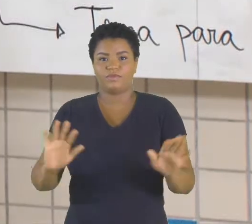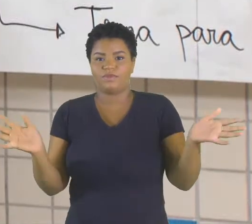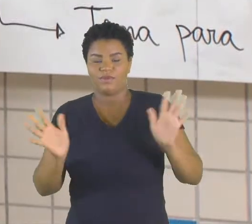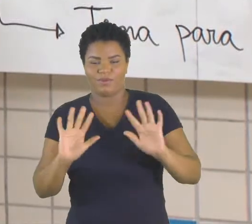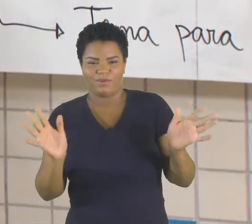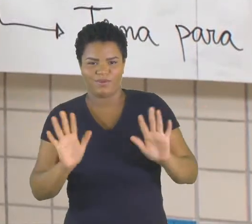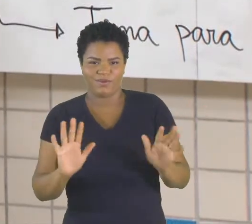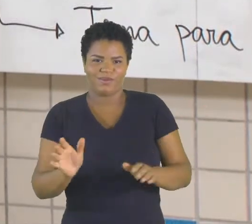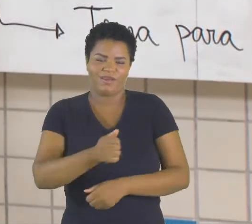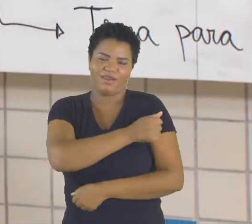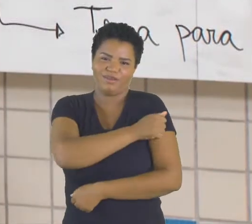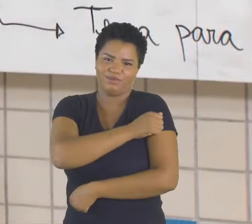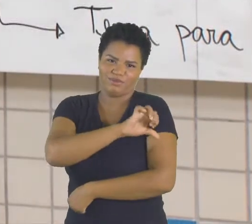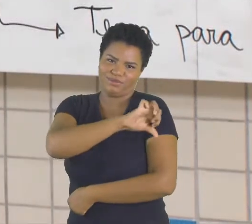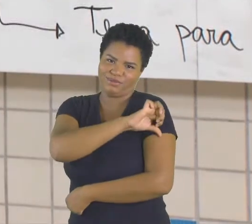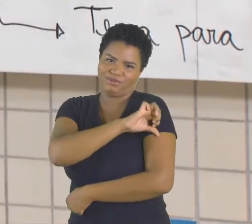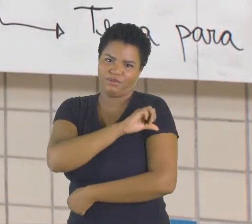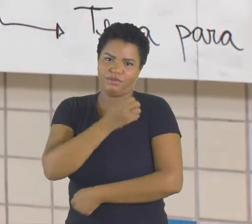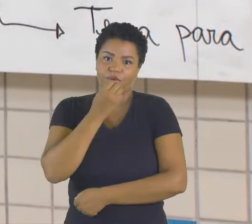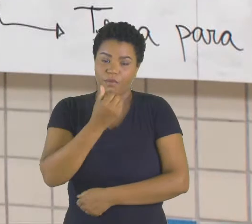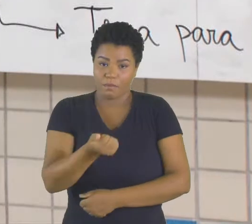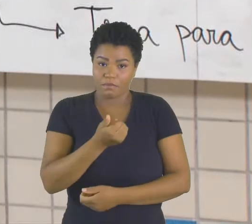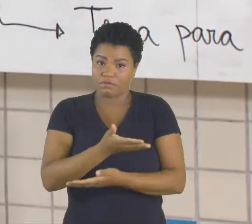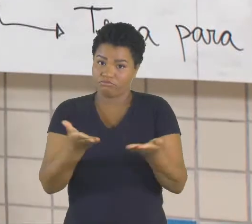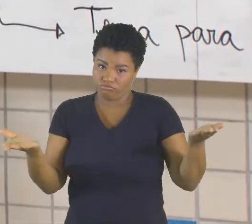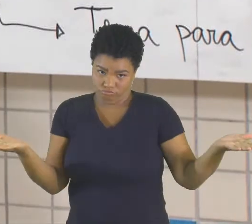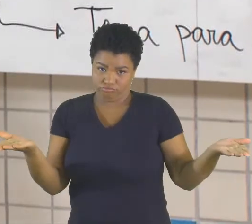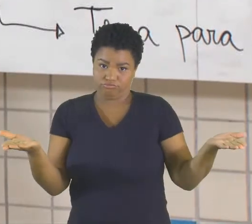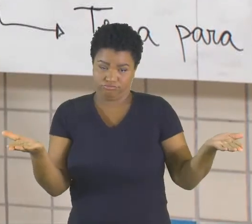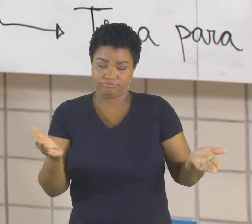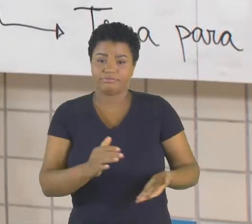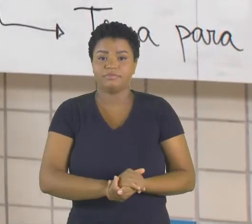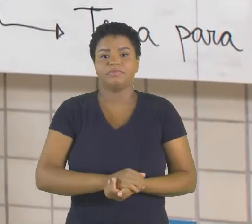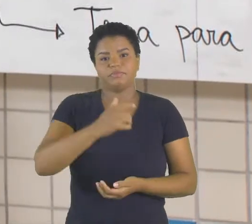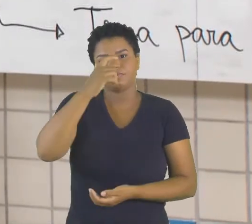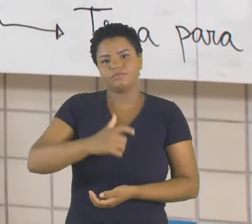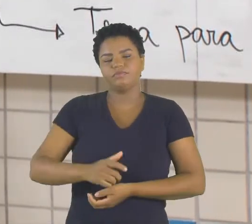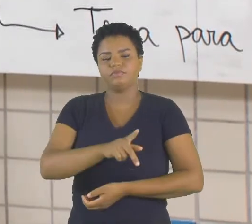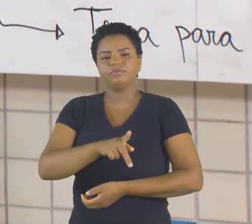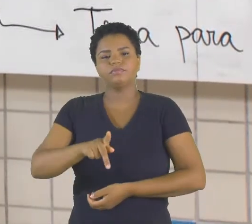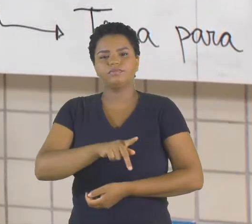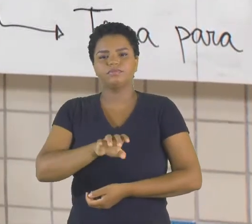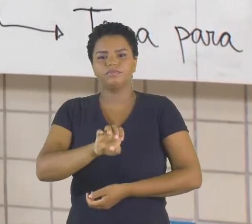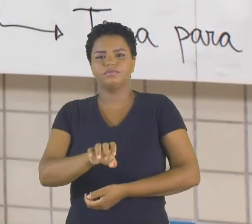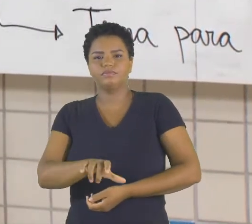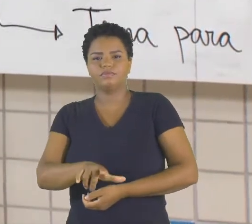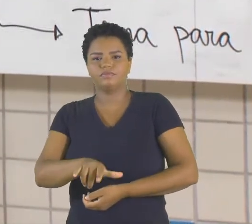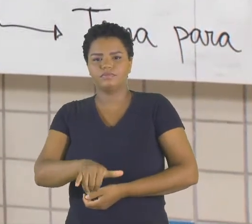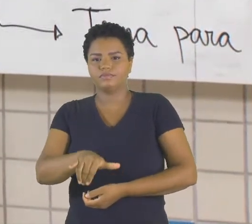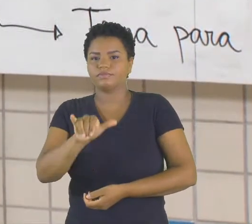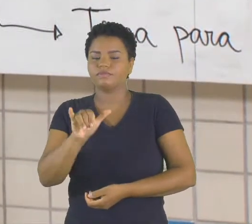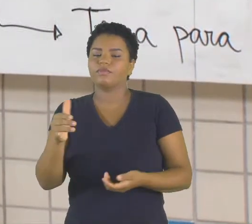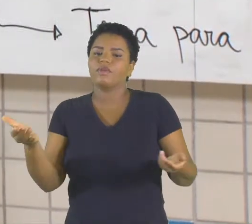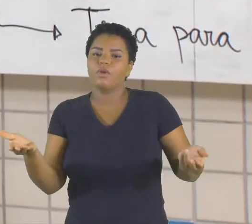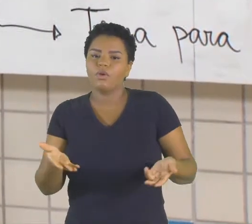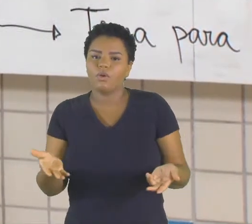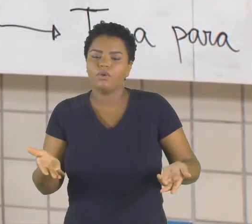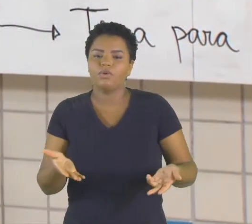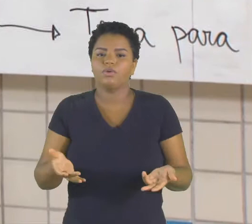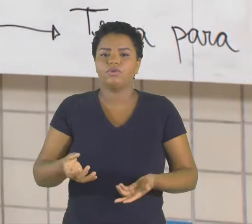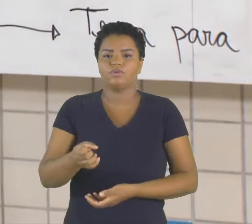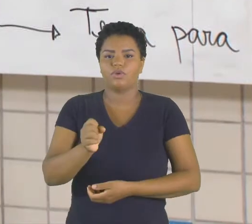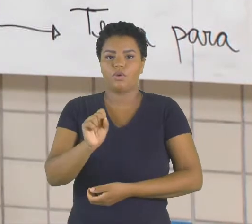estudantes do nono ano, como vocês estão? Tudo bem? Eu sou a professora Elida Paixão e hoje é a nossa